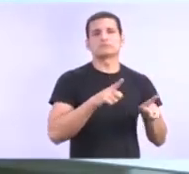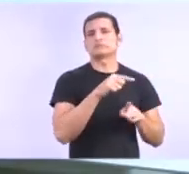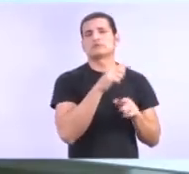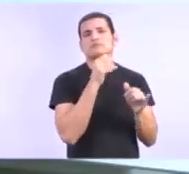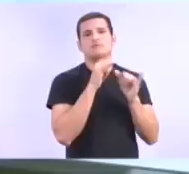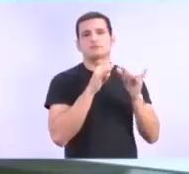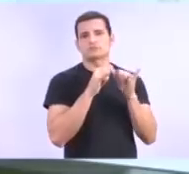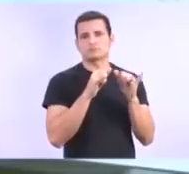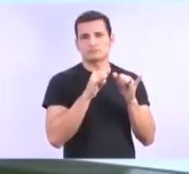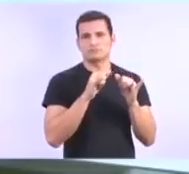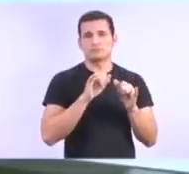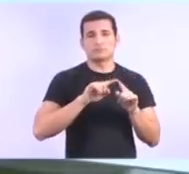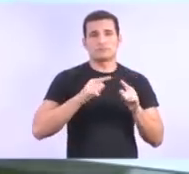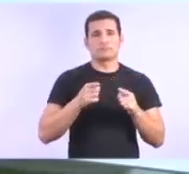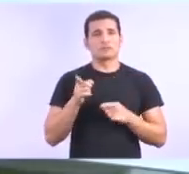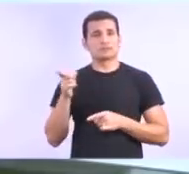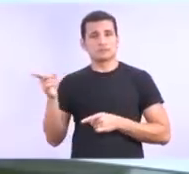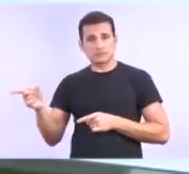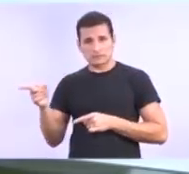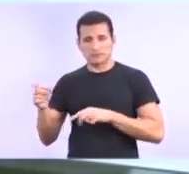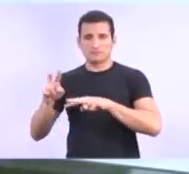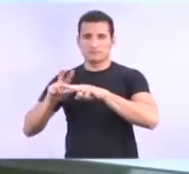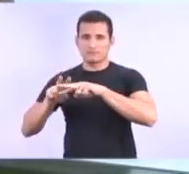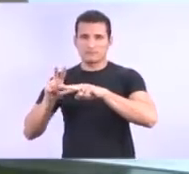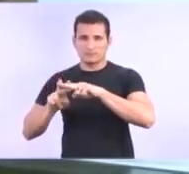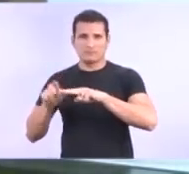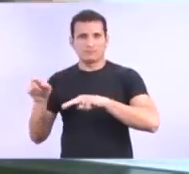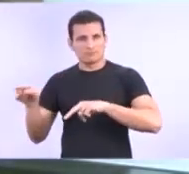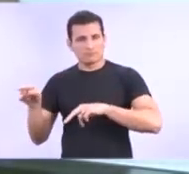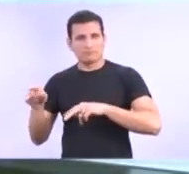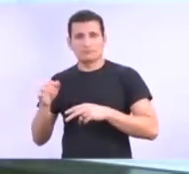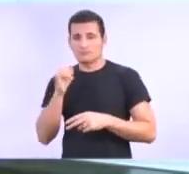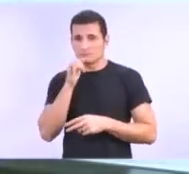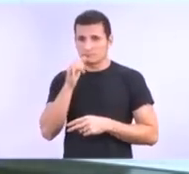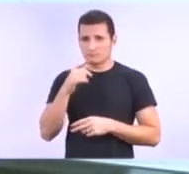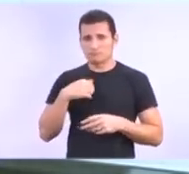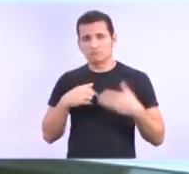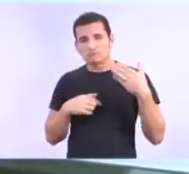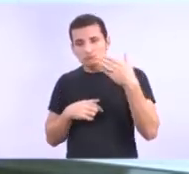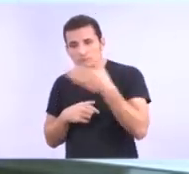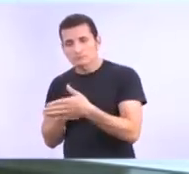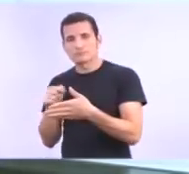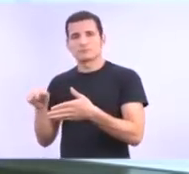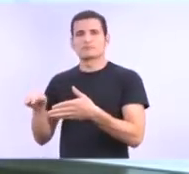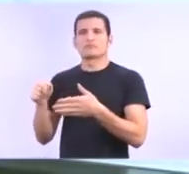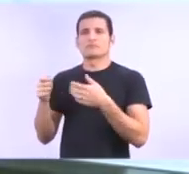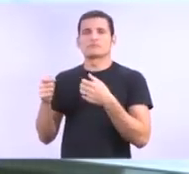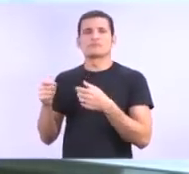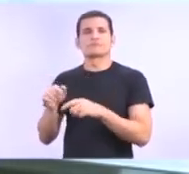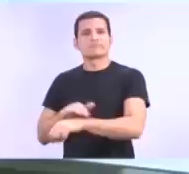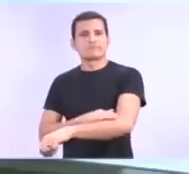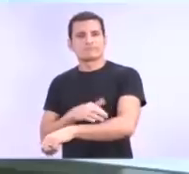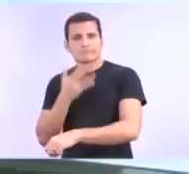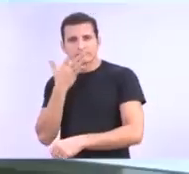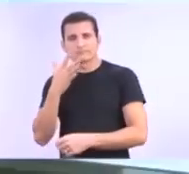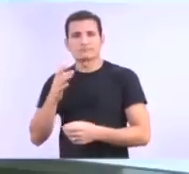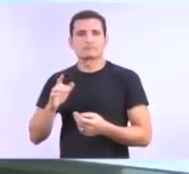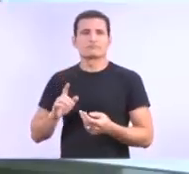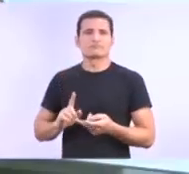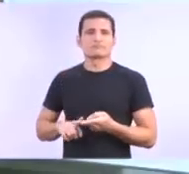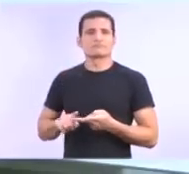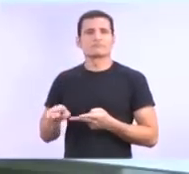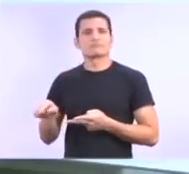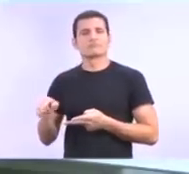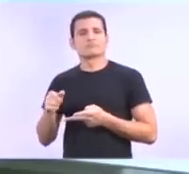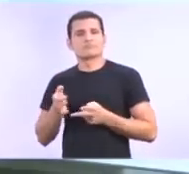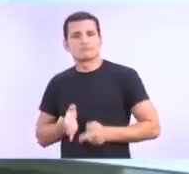informação. Mas lá para a cadeia, quando eu for lá chegar, qual é a sua pele, qual é a sua